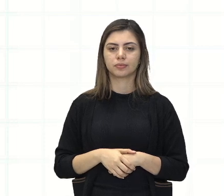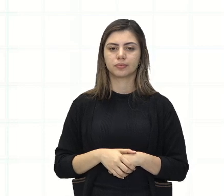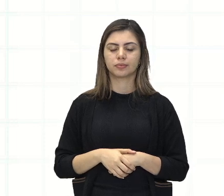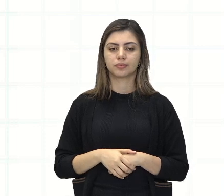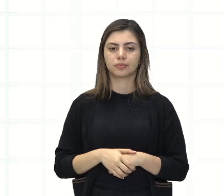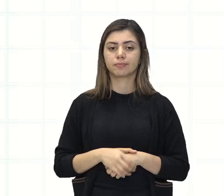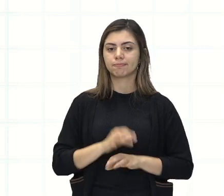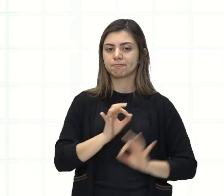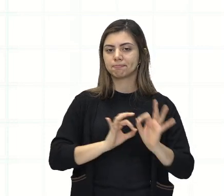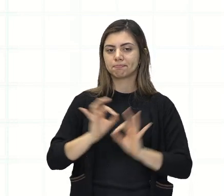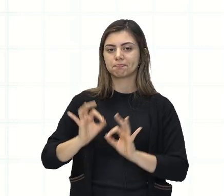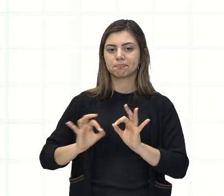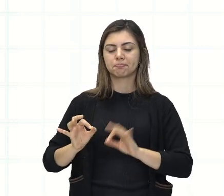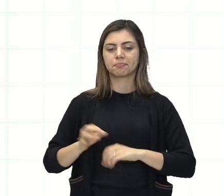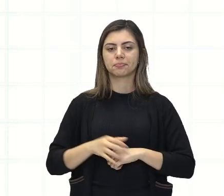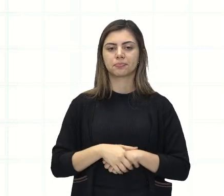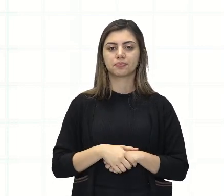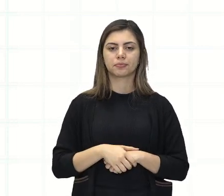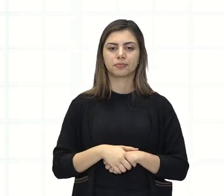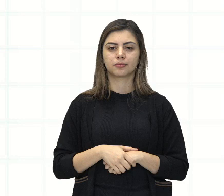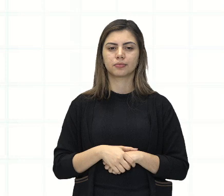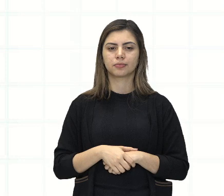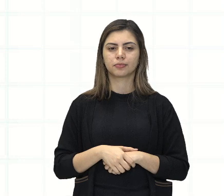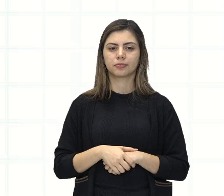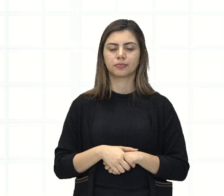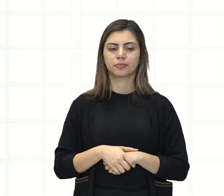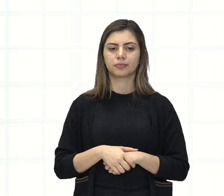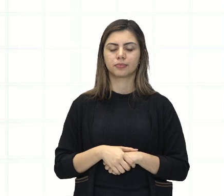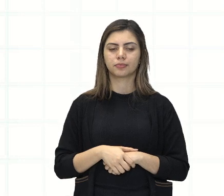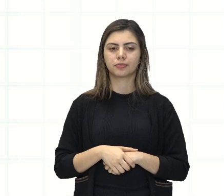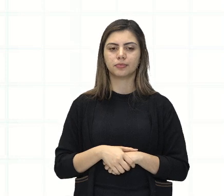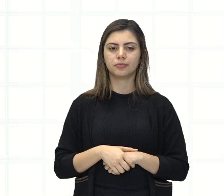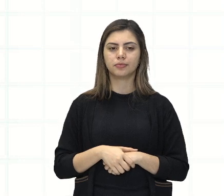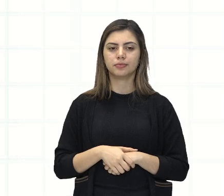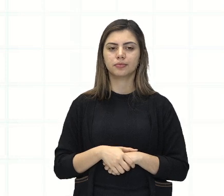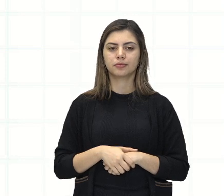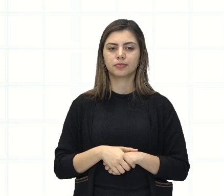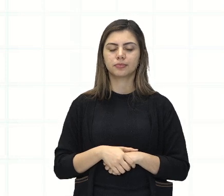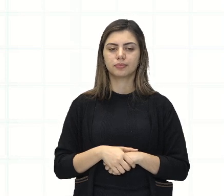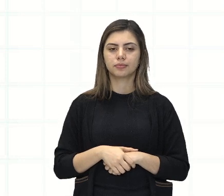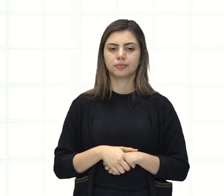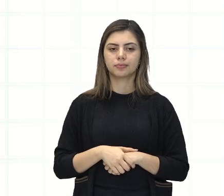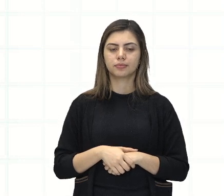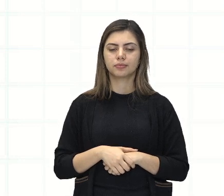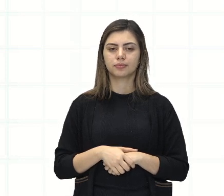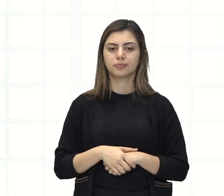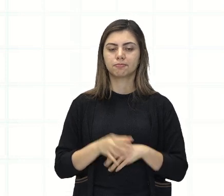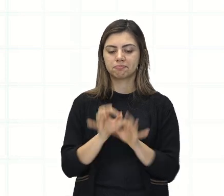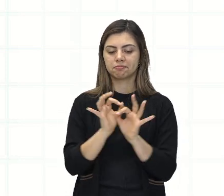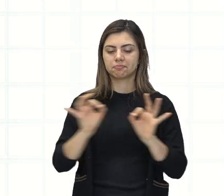Cadê aqui? Vou pegar o verdinho aqui. Os alunos